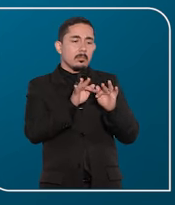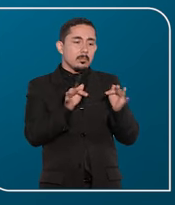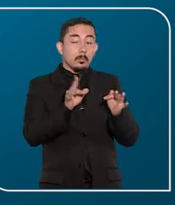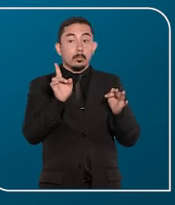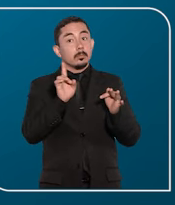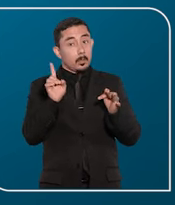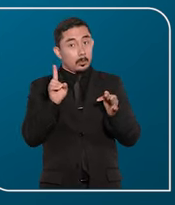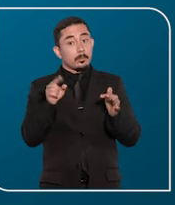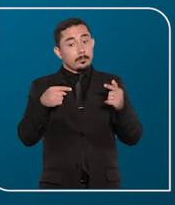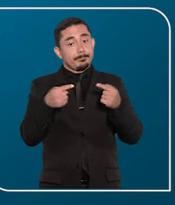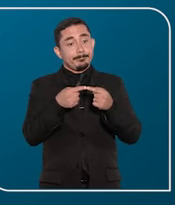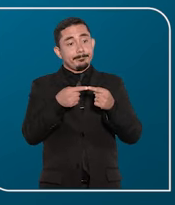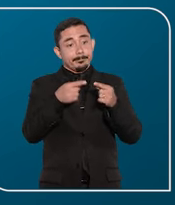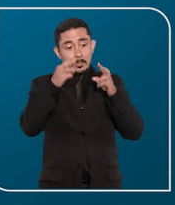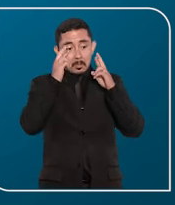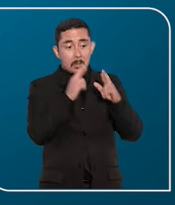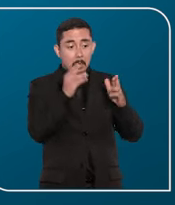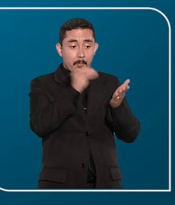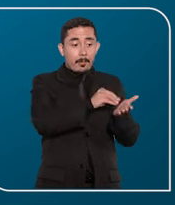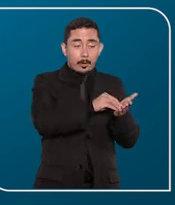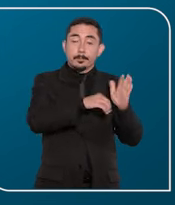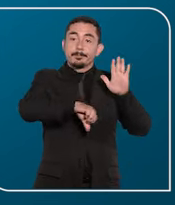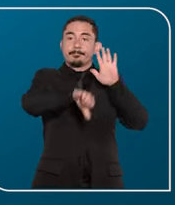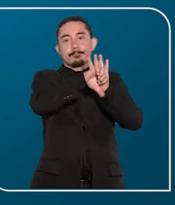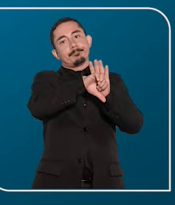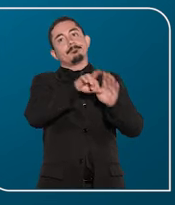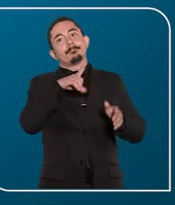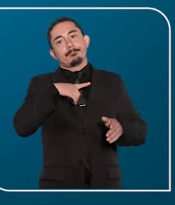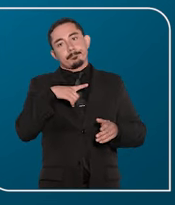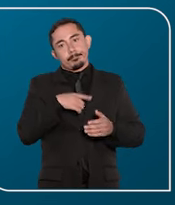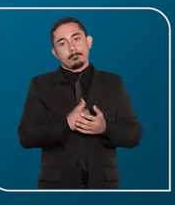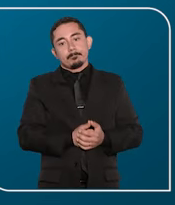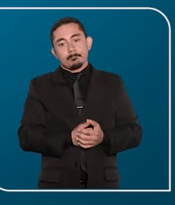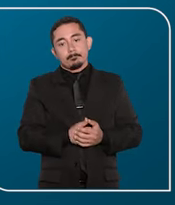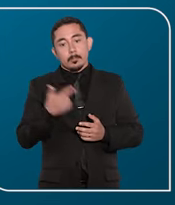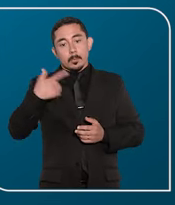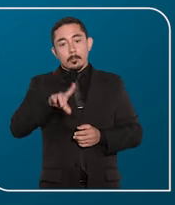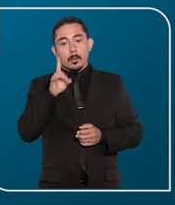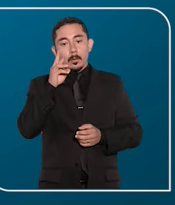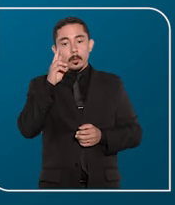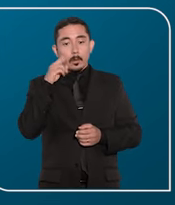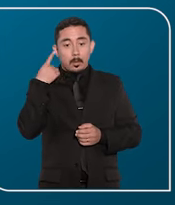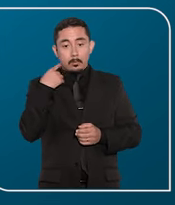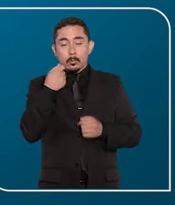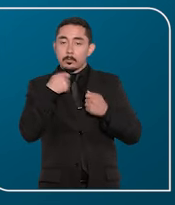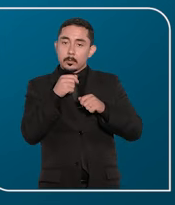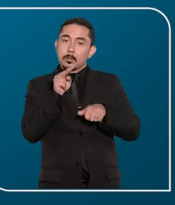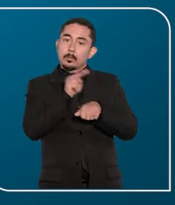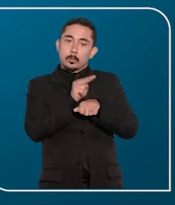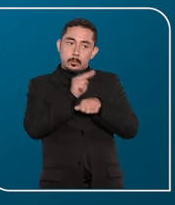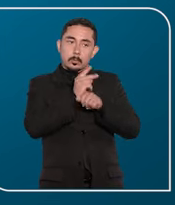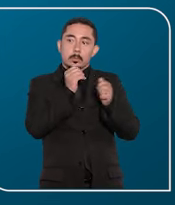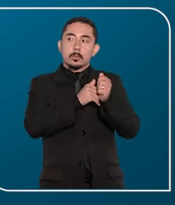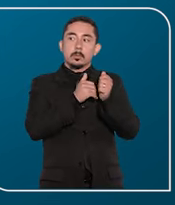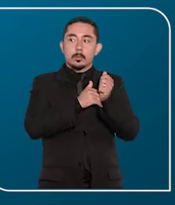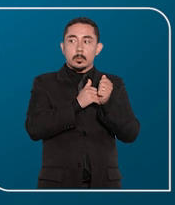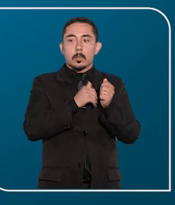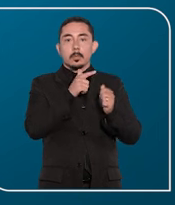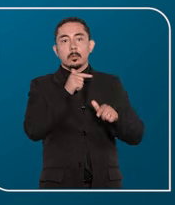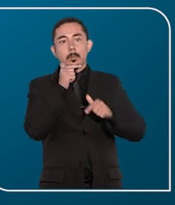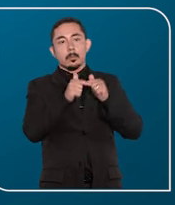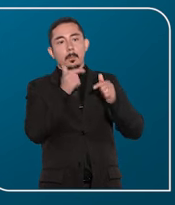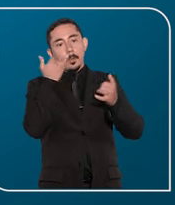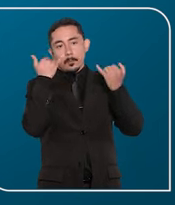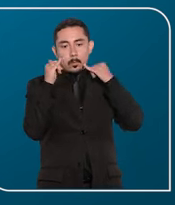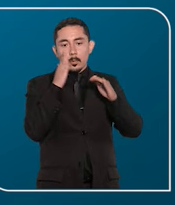crime, e é crime porque também cabe ao advogado respeitar ou garantir o sigilo de todas as